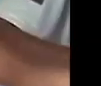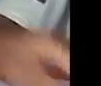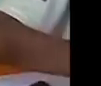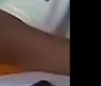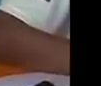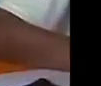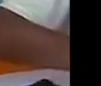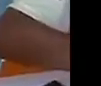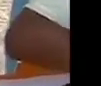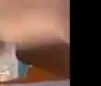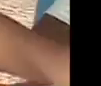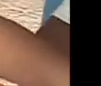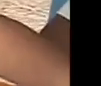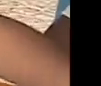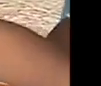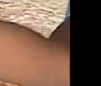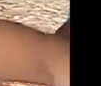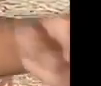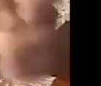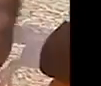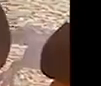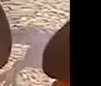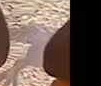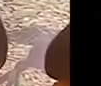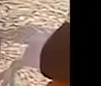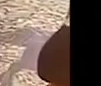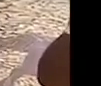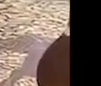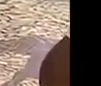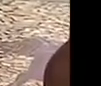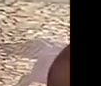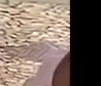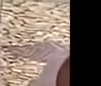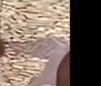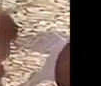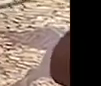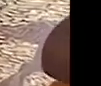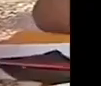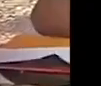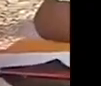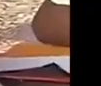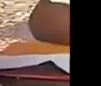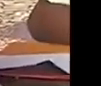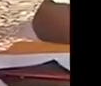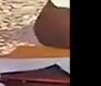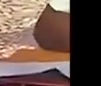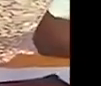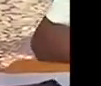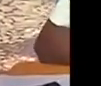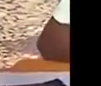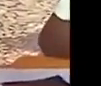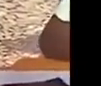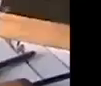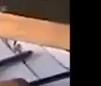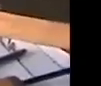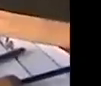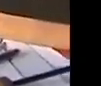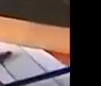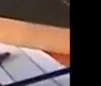Tem essa goiva que ela é tipo V. Essa daqui é um U, então, parece um U. Deixa eu mostrar aqui a vocês,